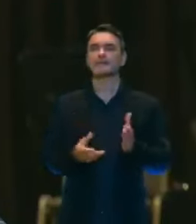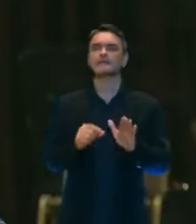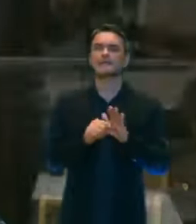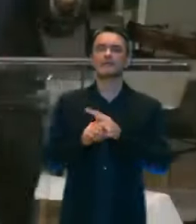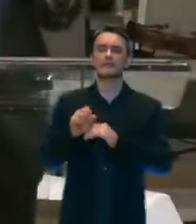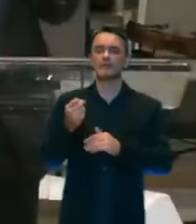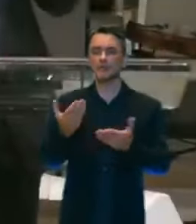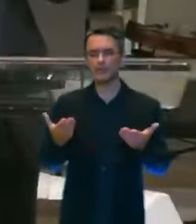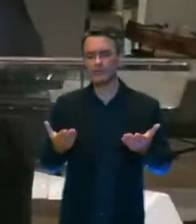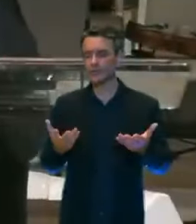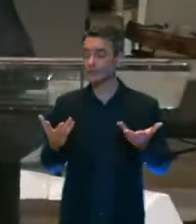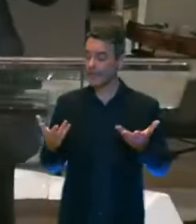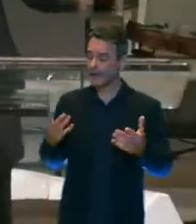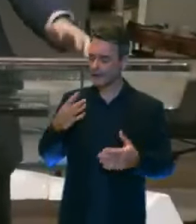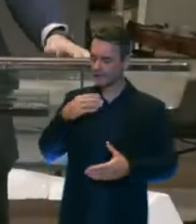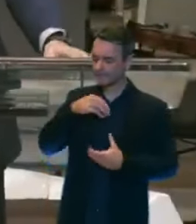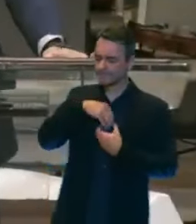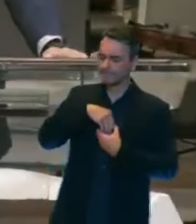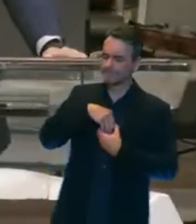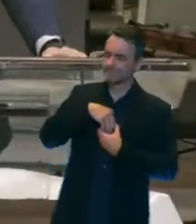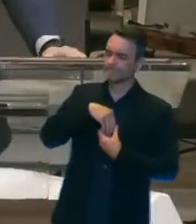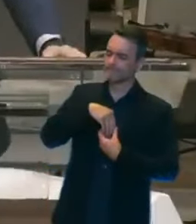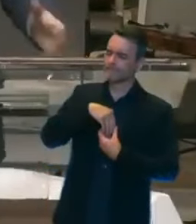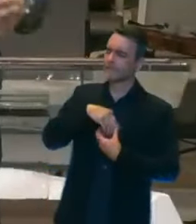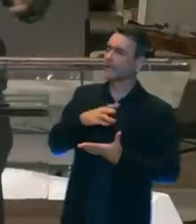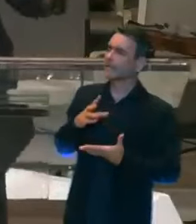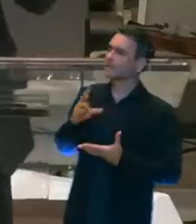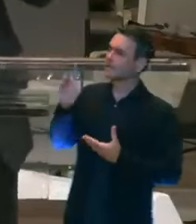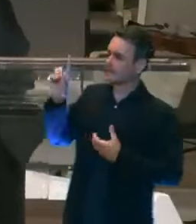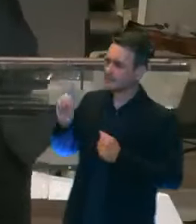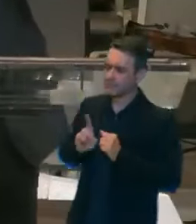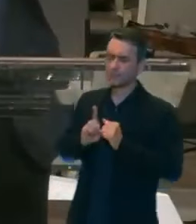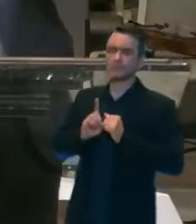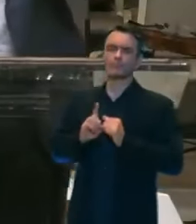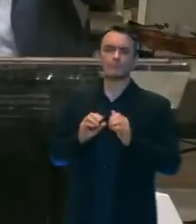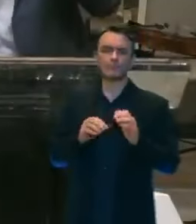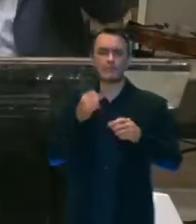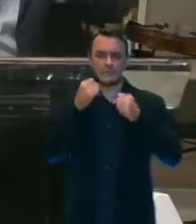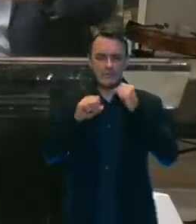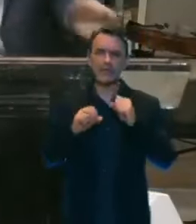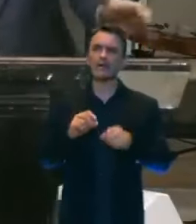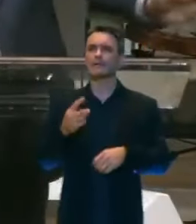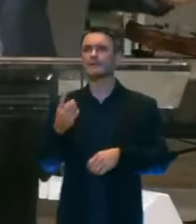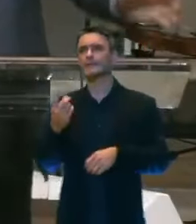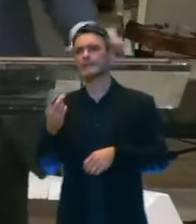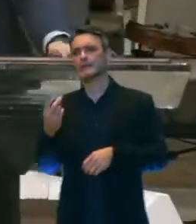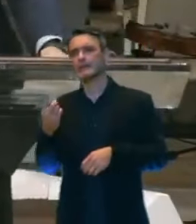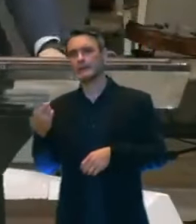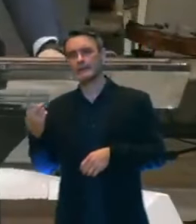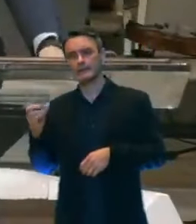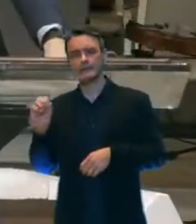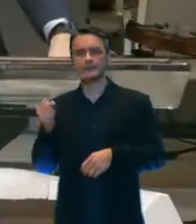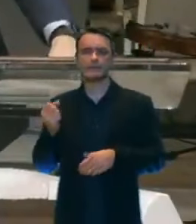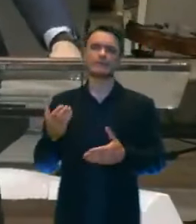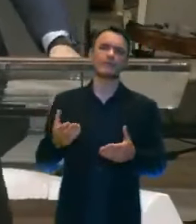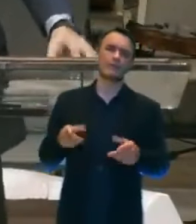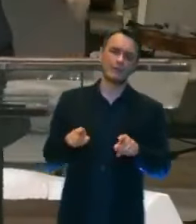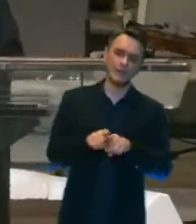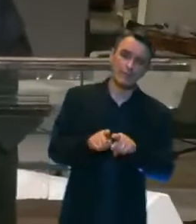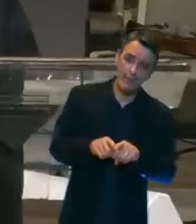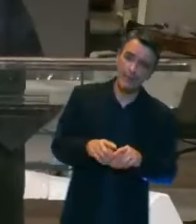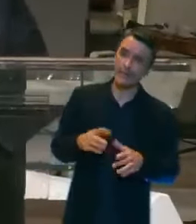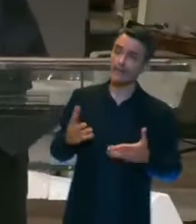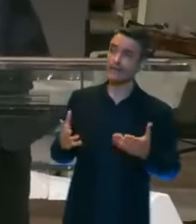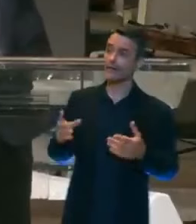apega-se a ti, a tua destra me ampara. Salmo 118:16 diz: a destra do Senhor se eleva,